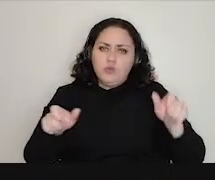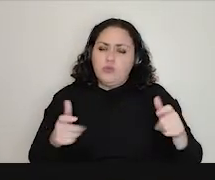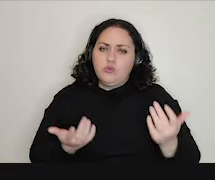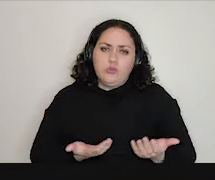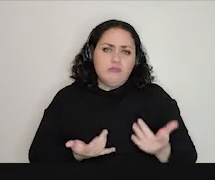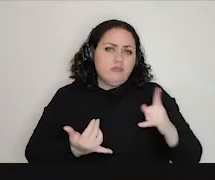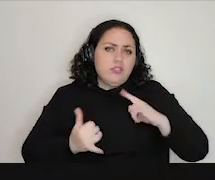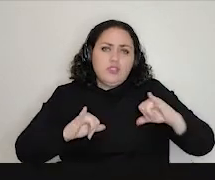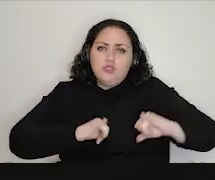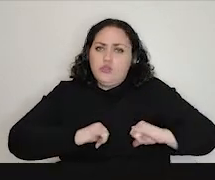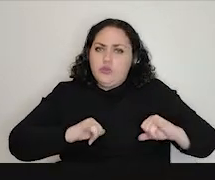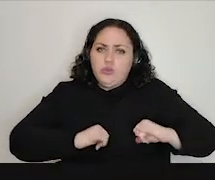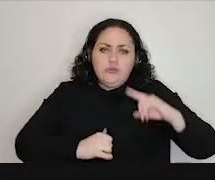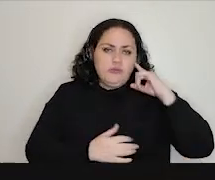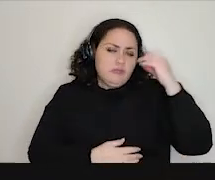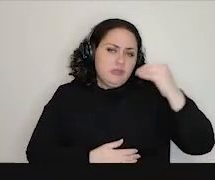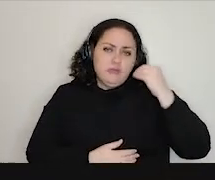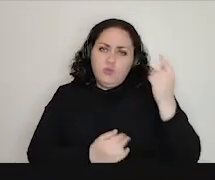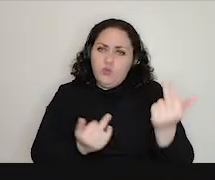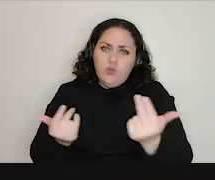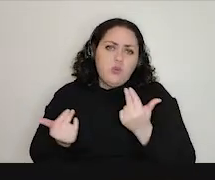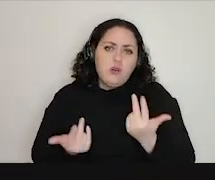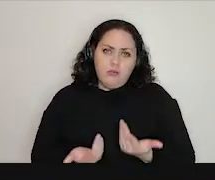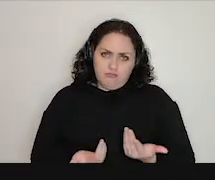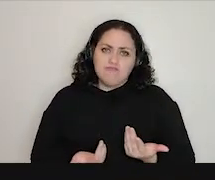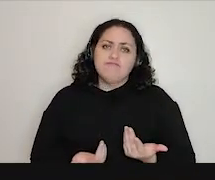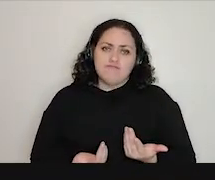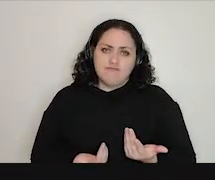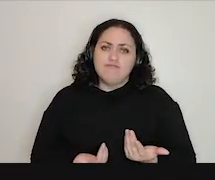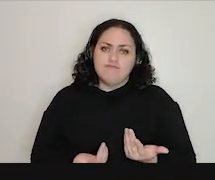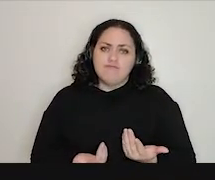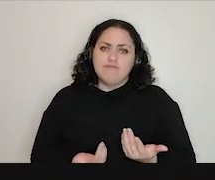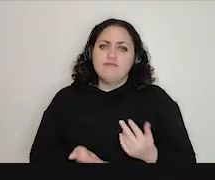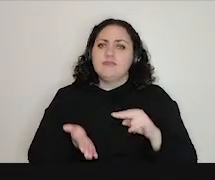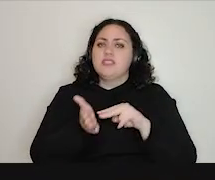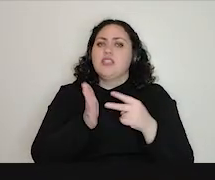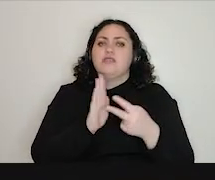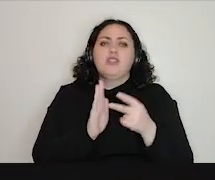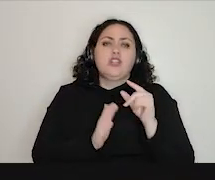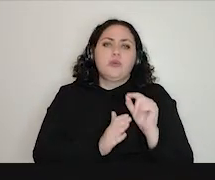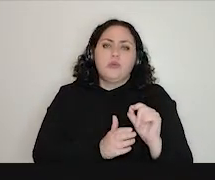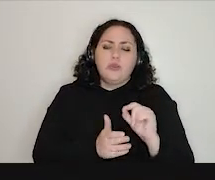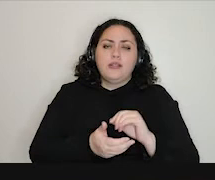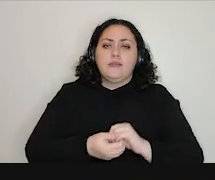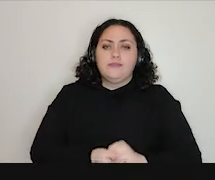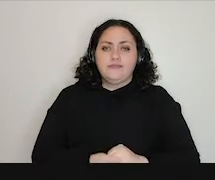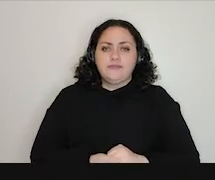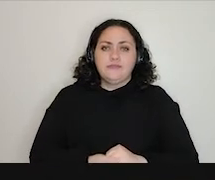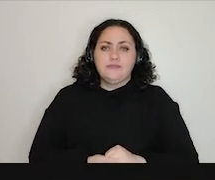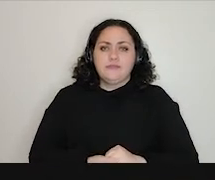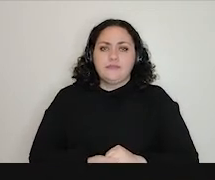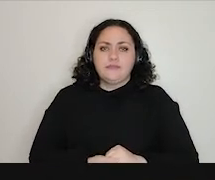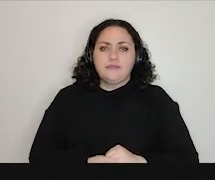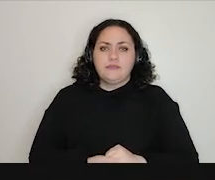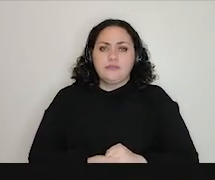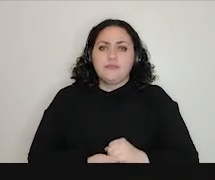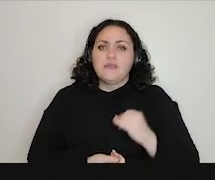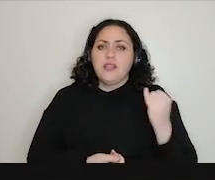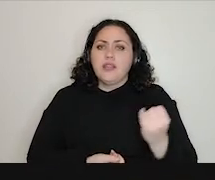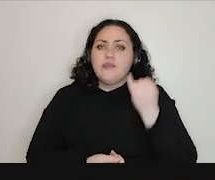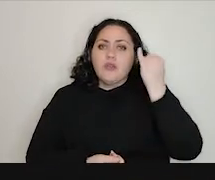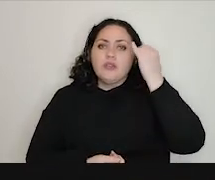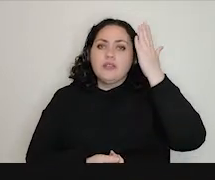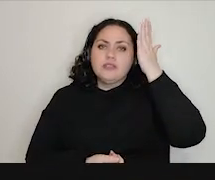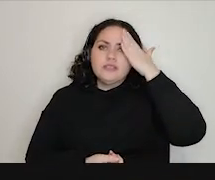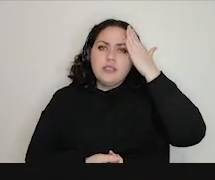que está em sofrimento psíquico, né? Então, é importante que a gente saiba, né, quais são os recursos que existem na rede de